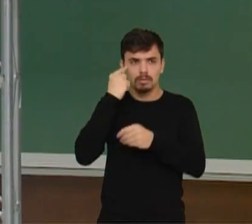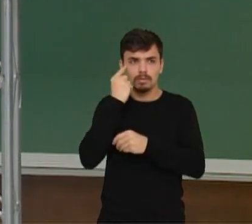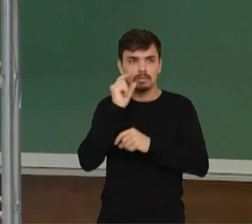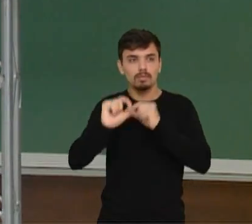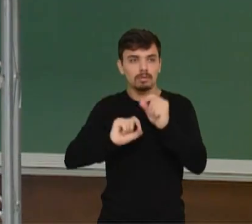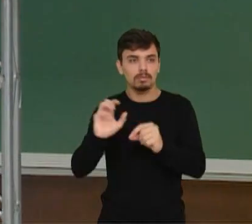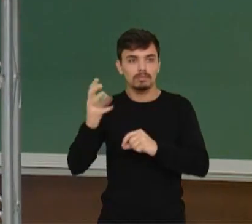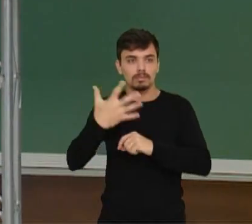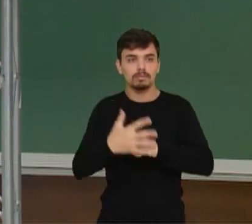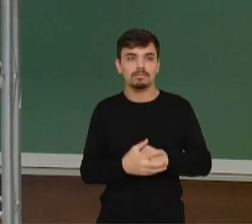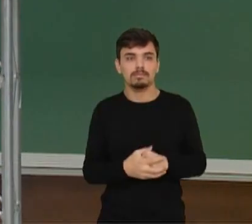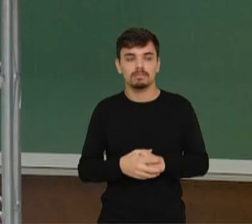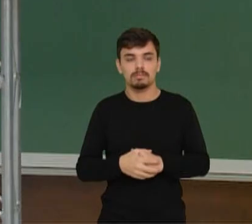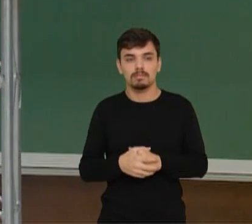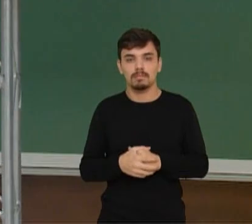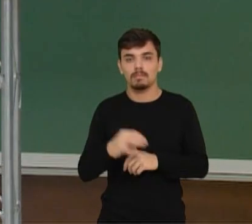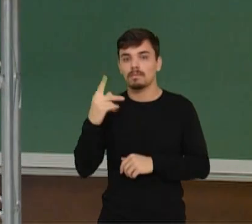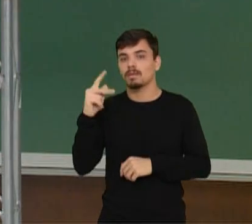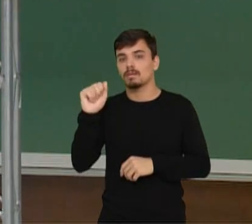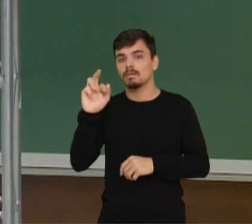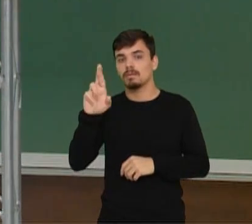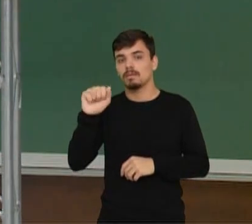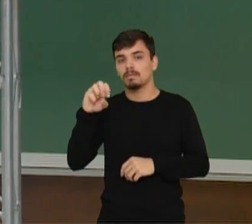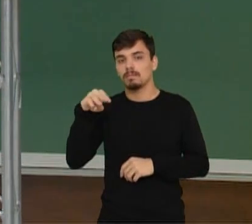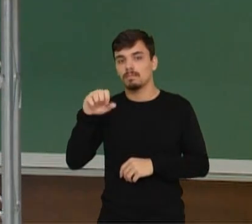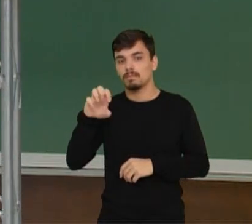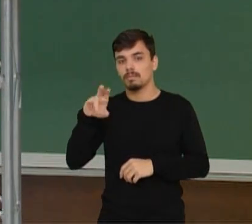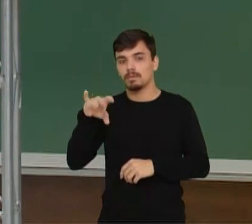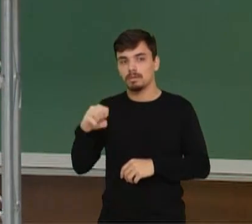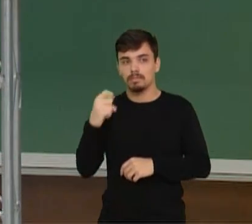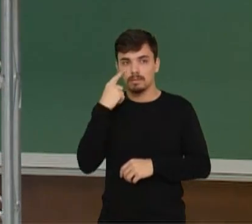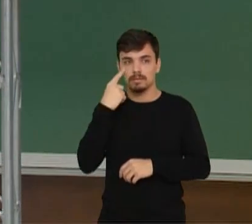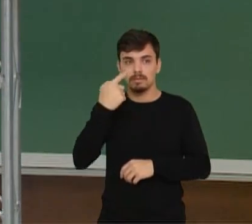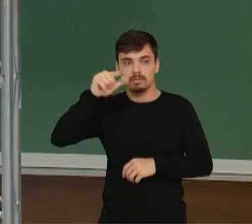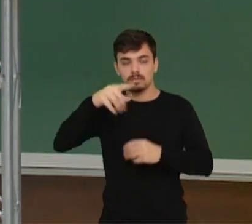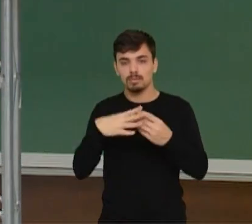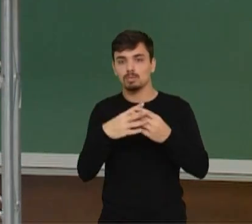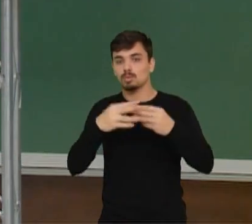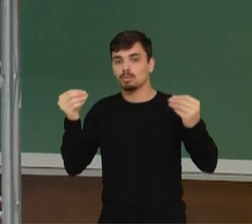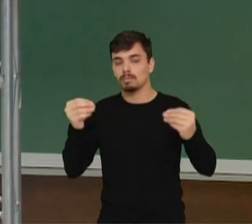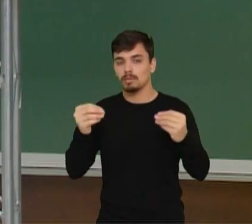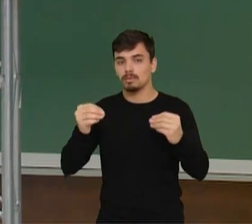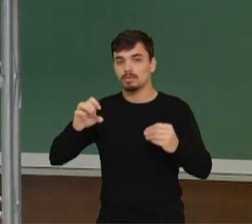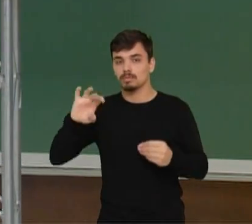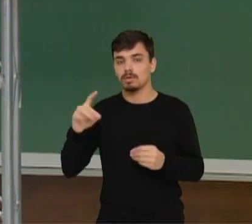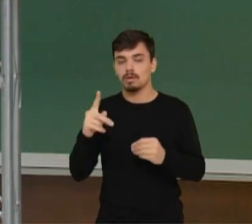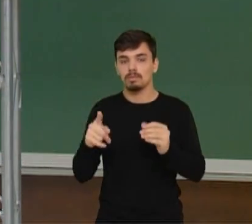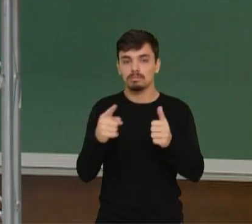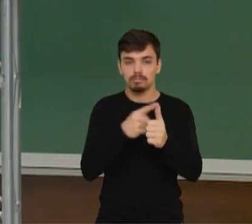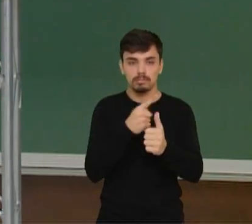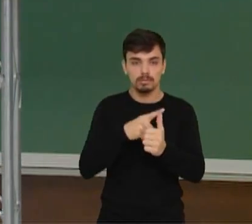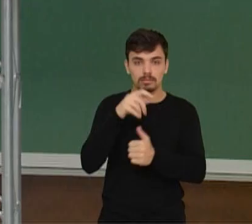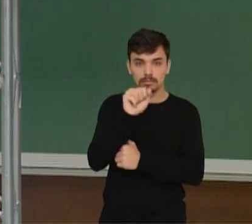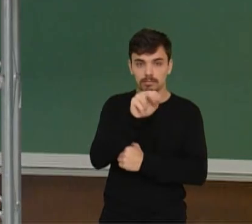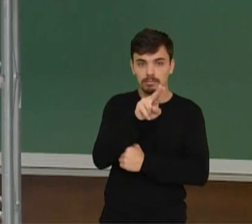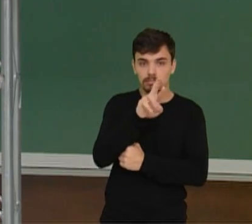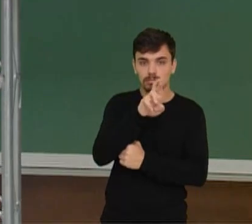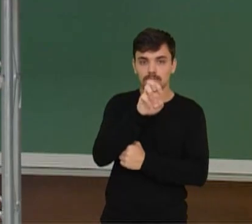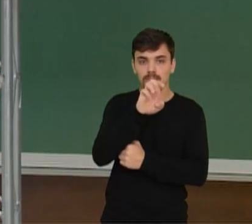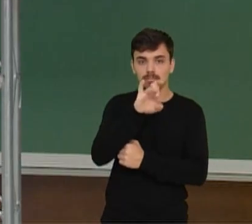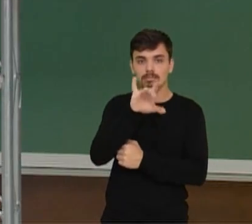que aconteceu? O Paramecium caudatum tinha sido extinta. Só tinha ficado o Paramecium aurelia. Então,